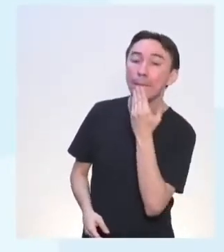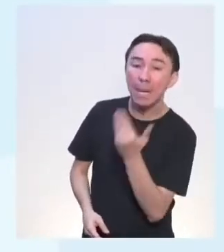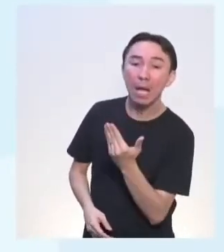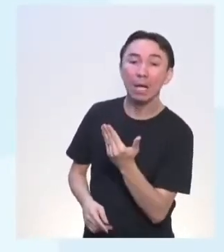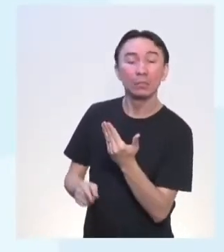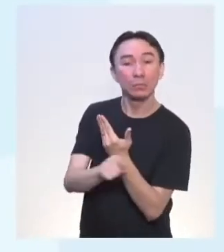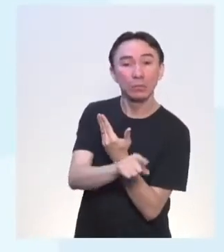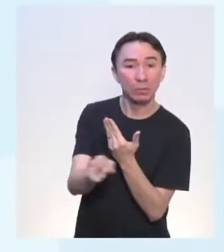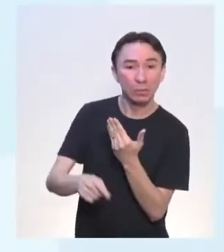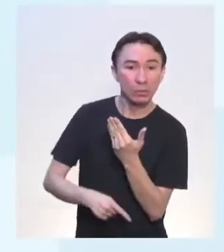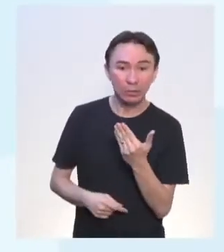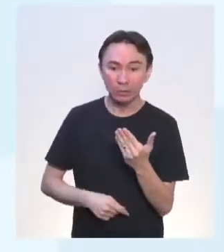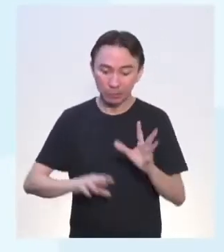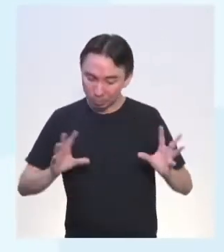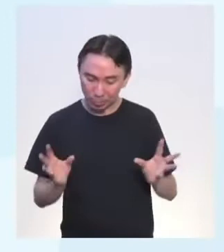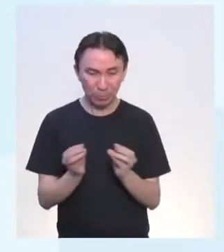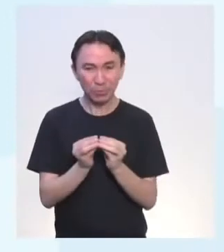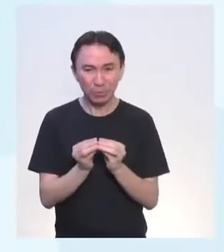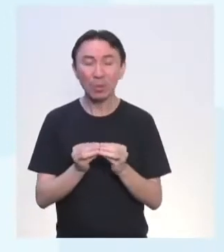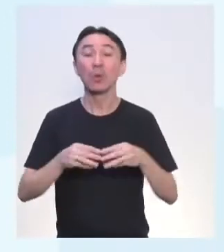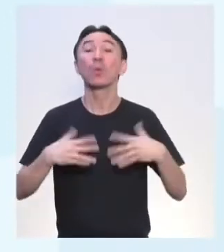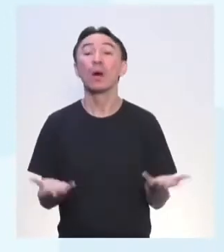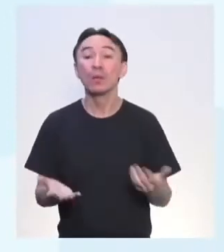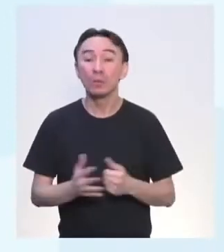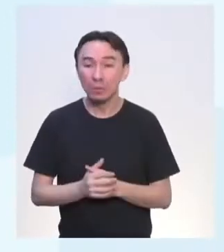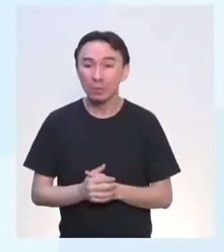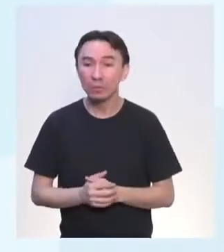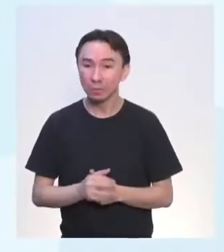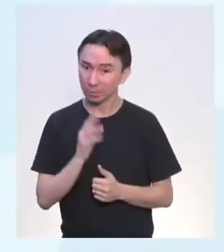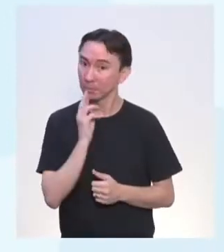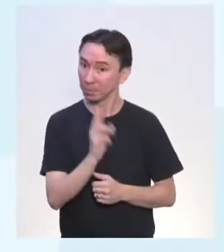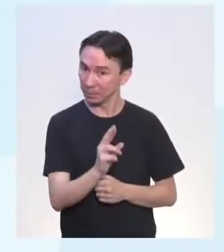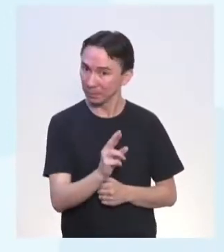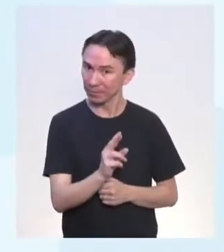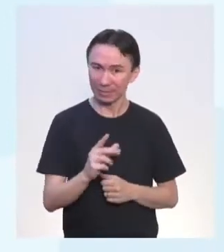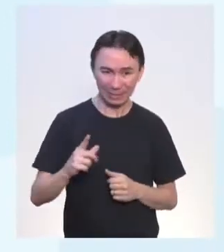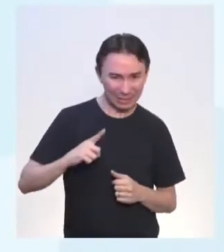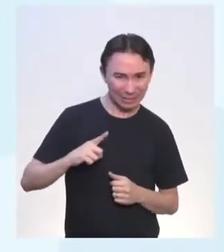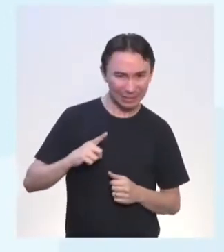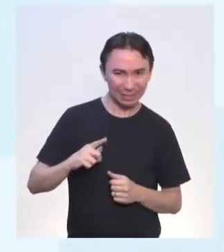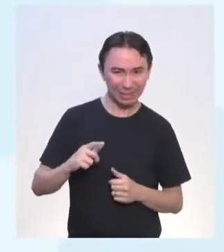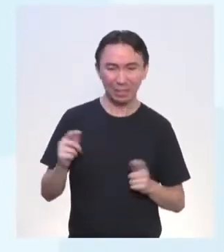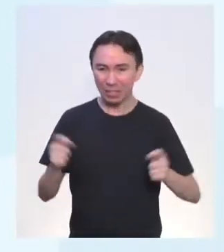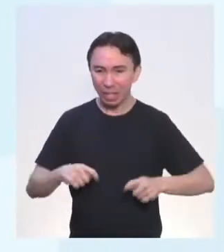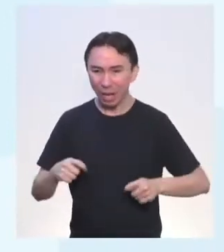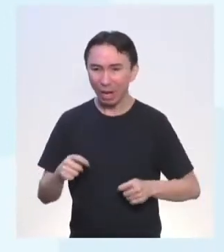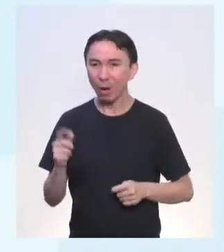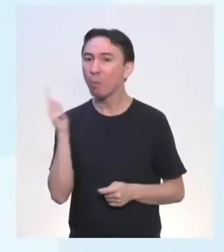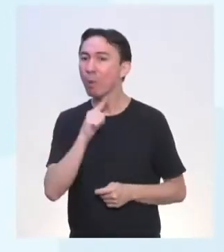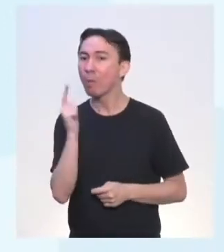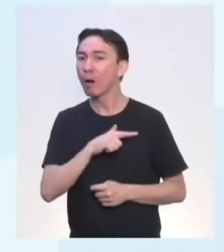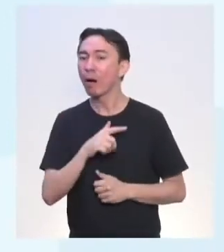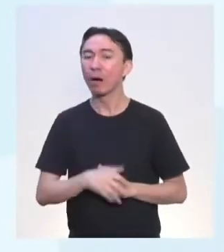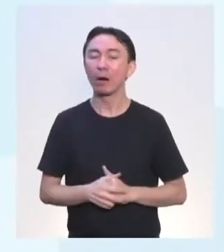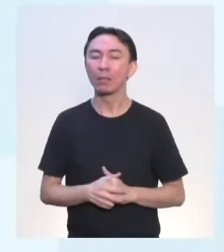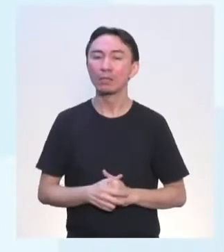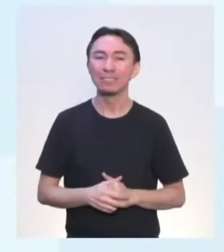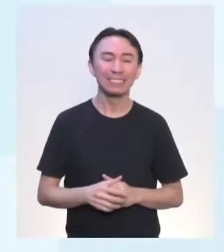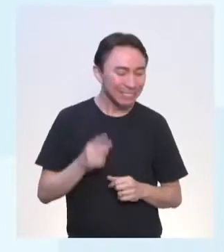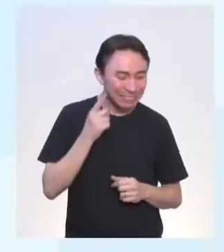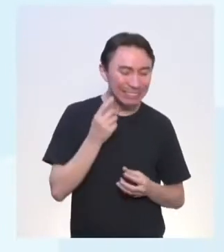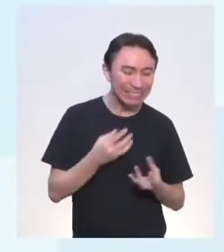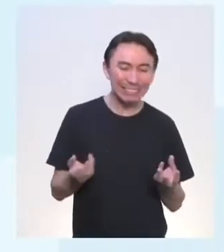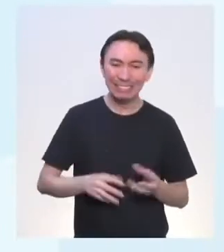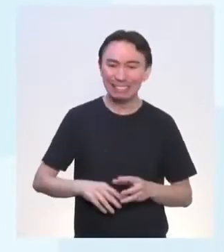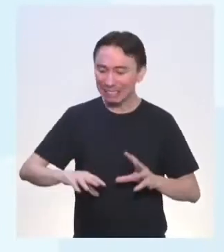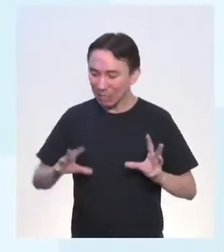Será que eles conseguem aí mandar as respostas para a gente já ir trabalhando, sem dar o tempinho? Quando que normalmente a gente